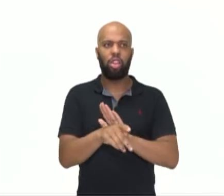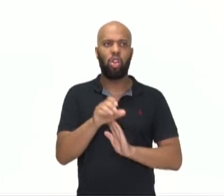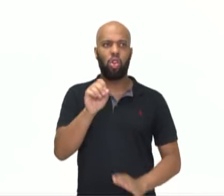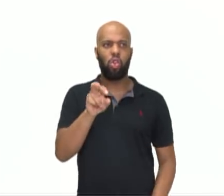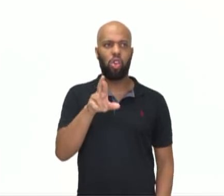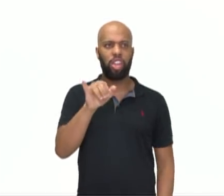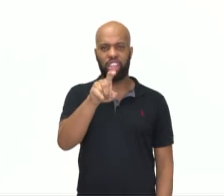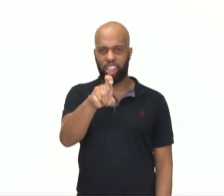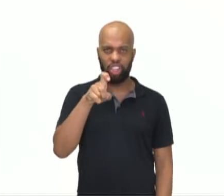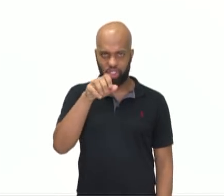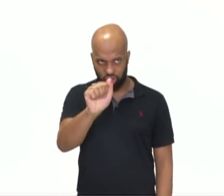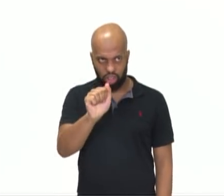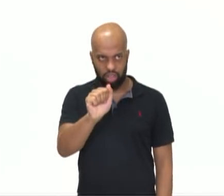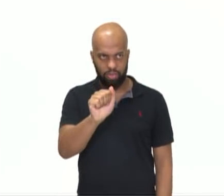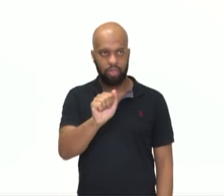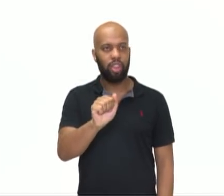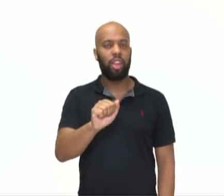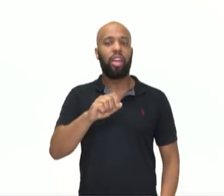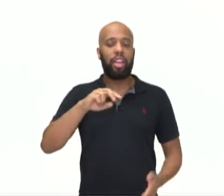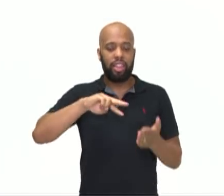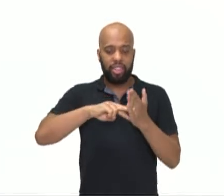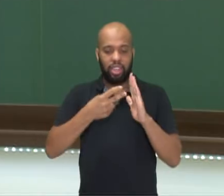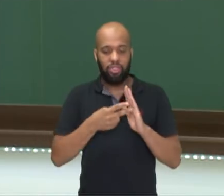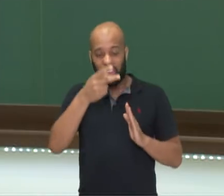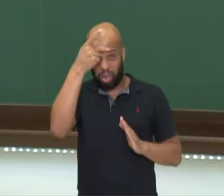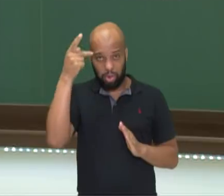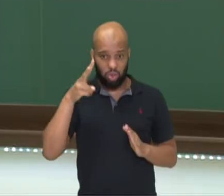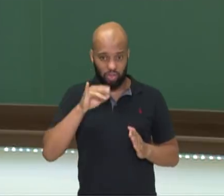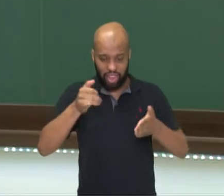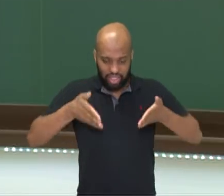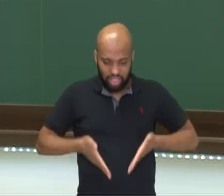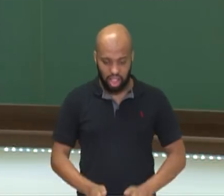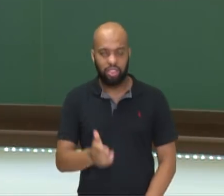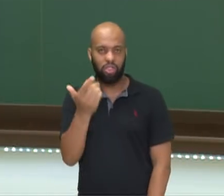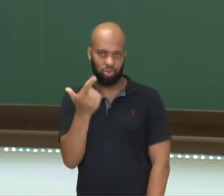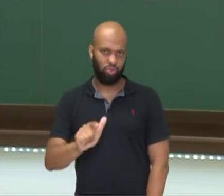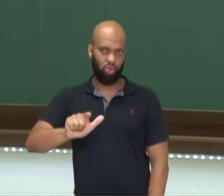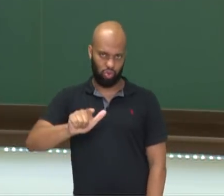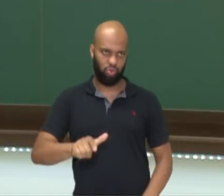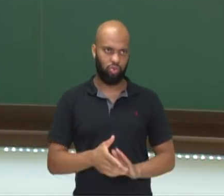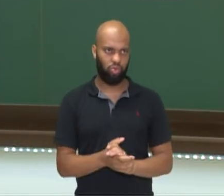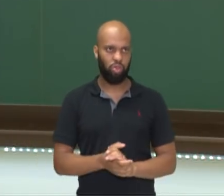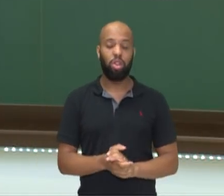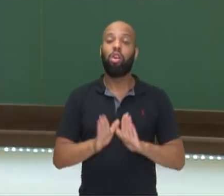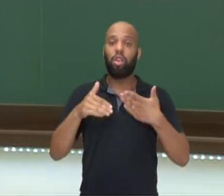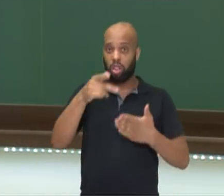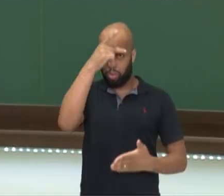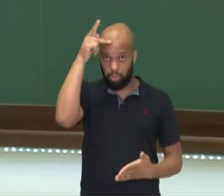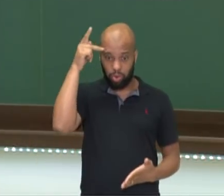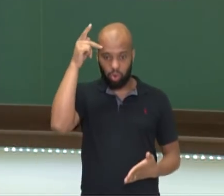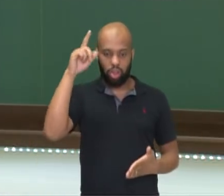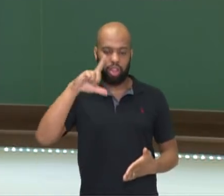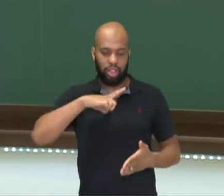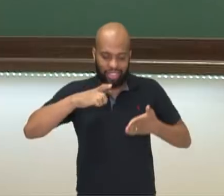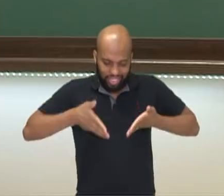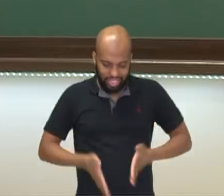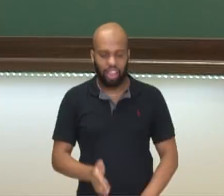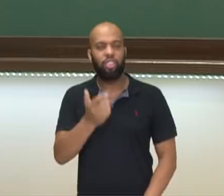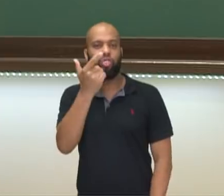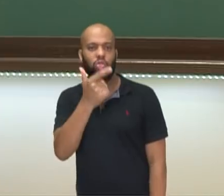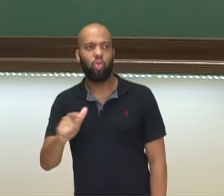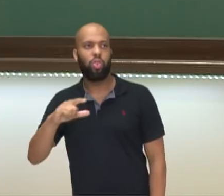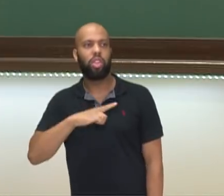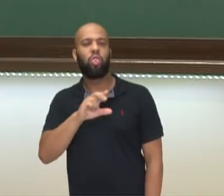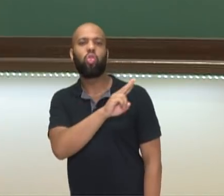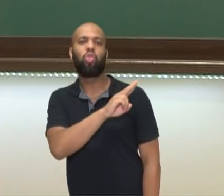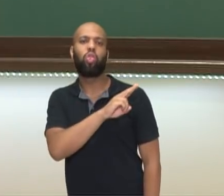e representa o renascimento. A pessoa renasce para o seu orixá, onde o iniciado então nasce. Novamente, ele tem um